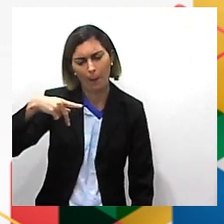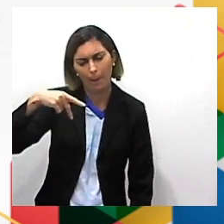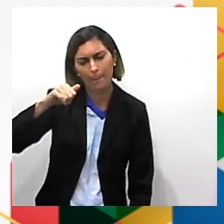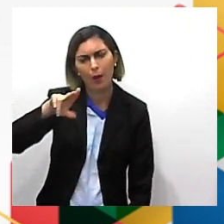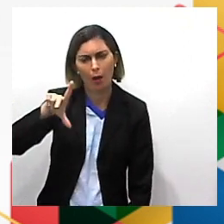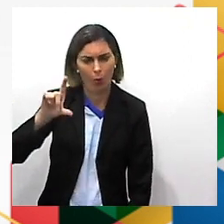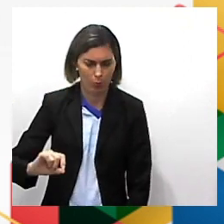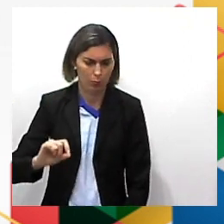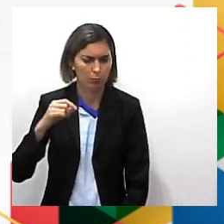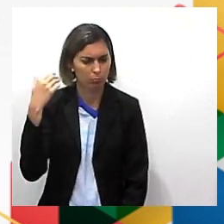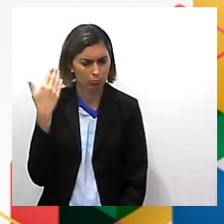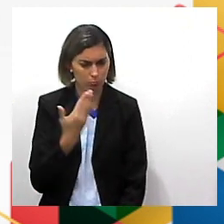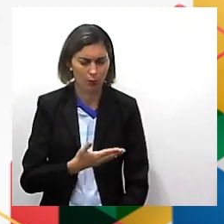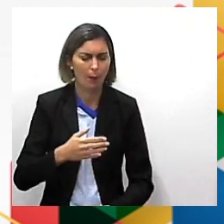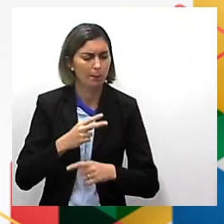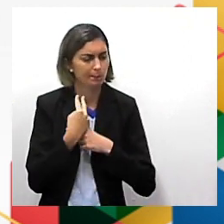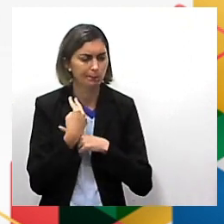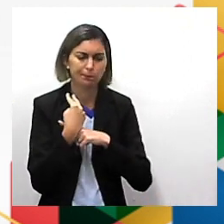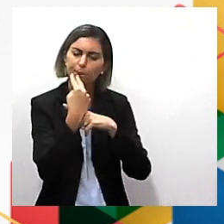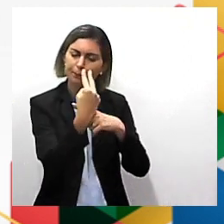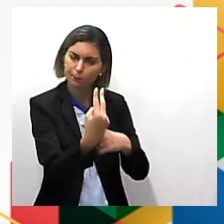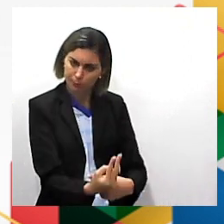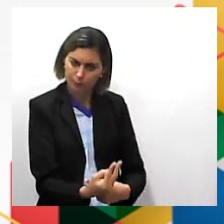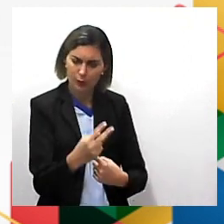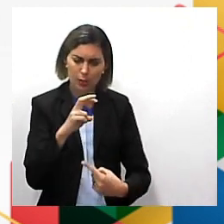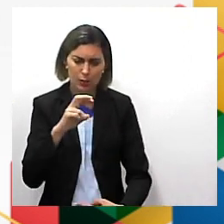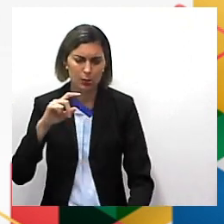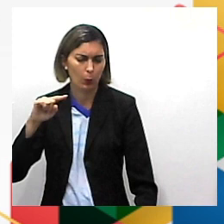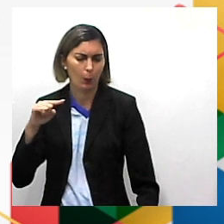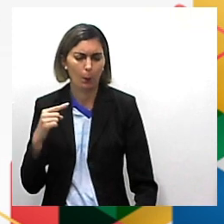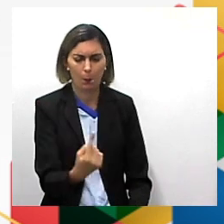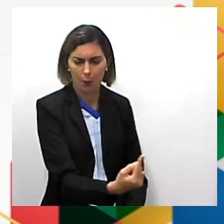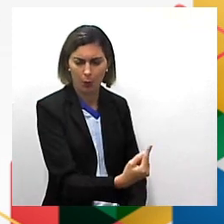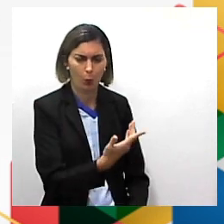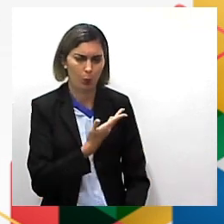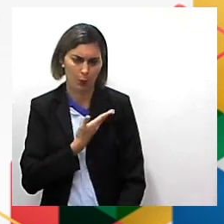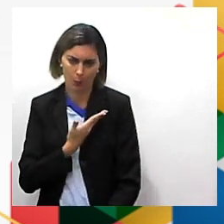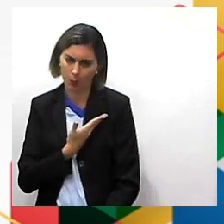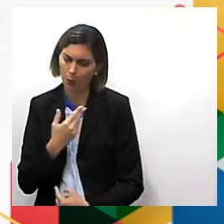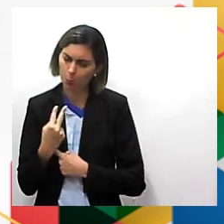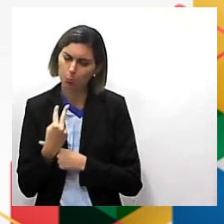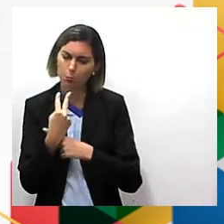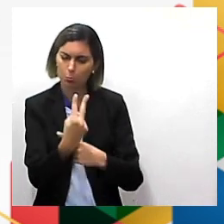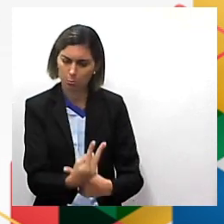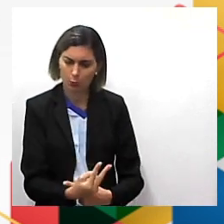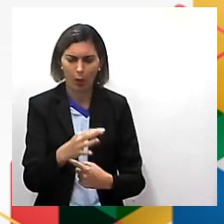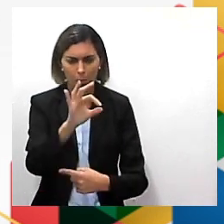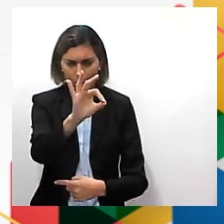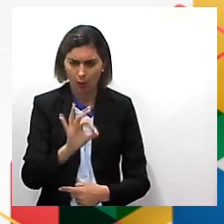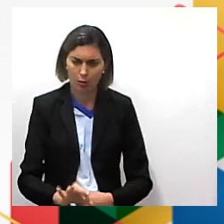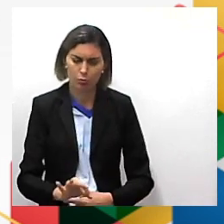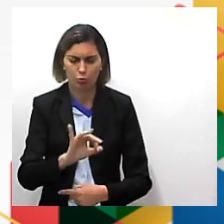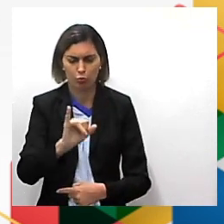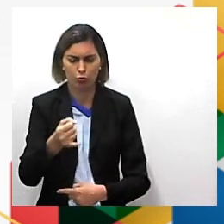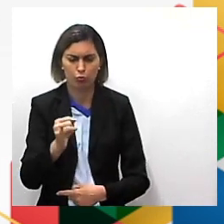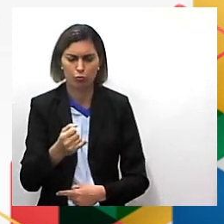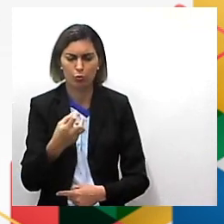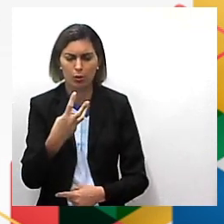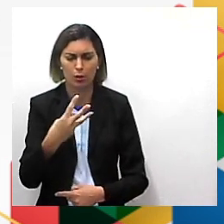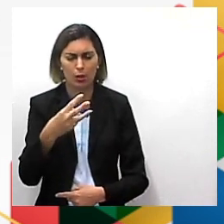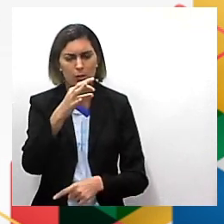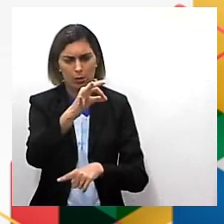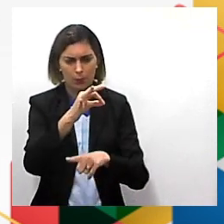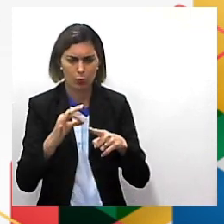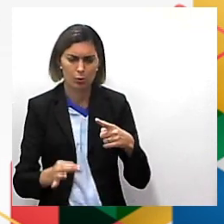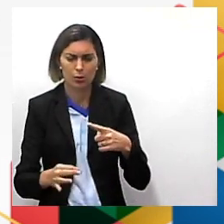Paulo emprestou R$5.000 a um amigo. a uma taxa de juros simples de 3%